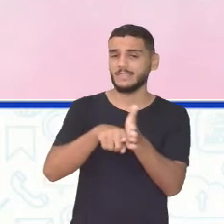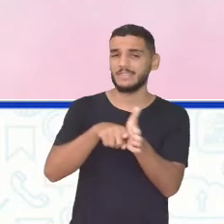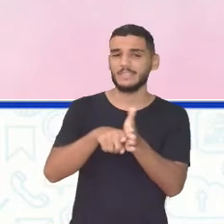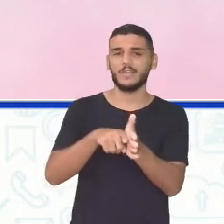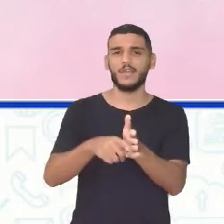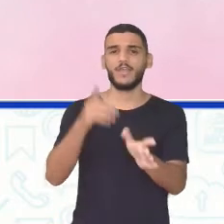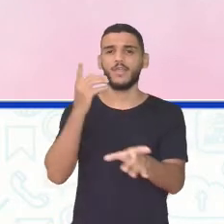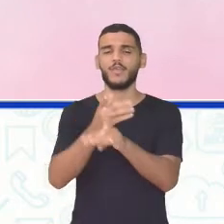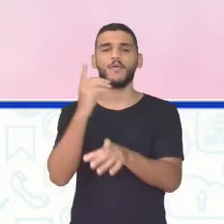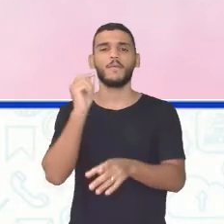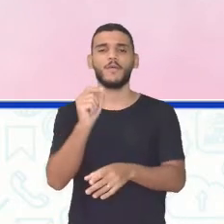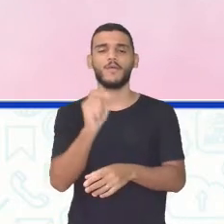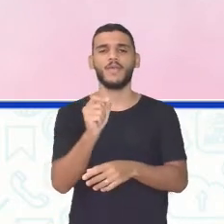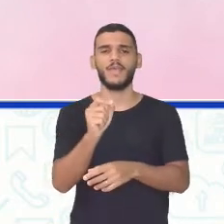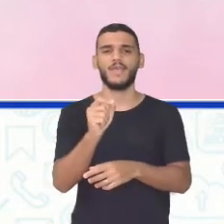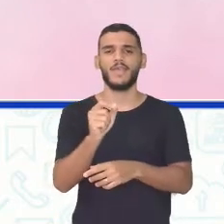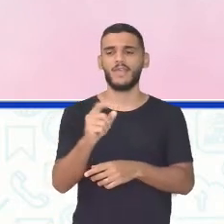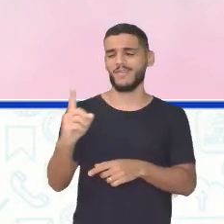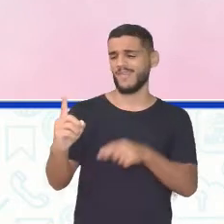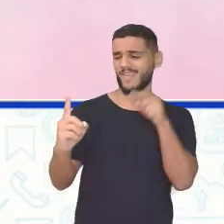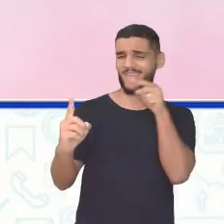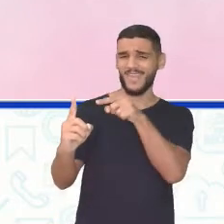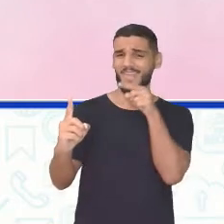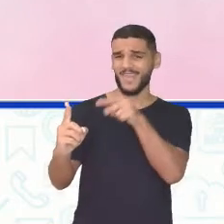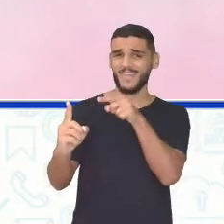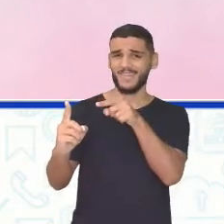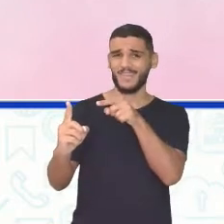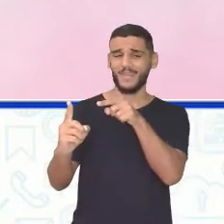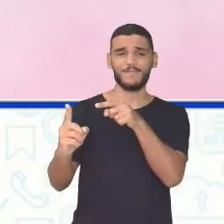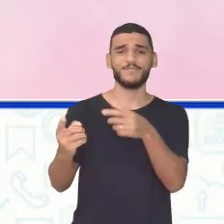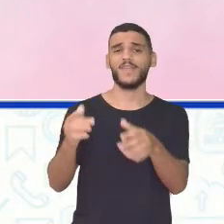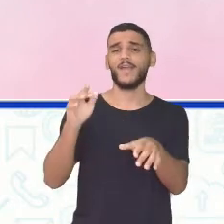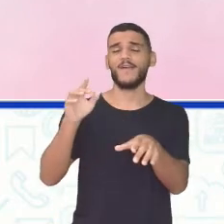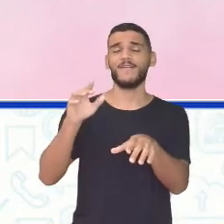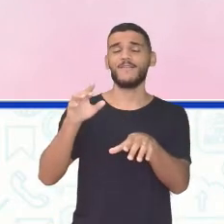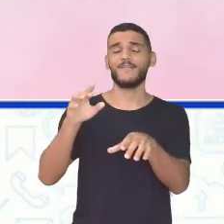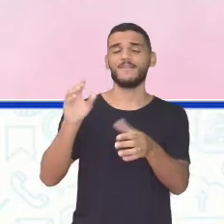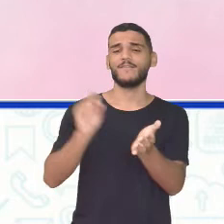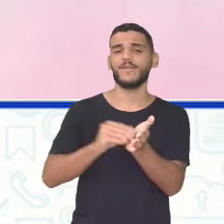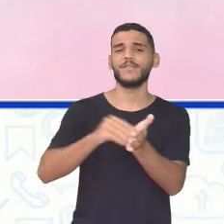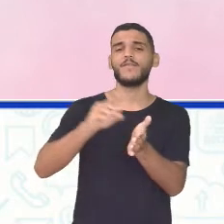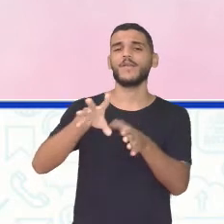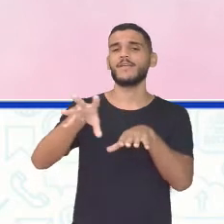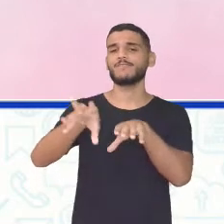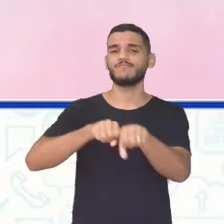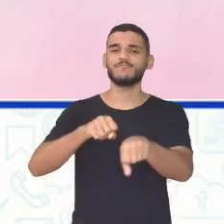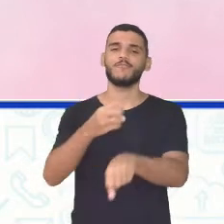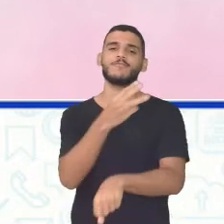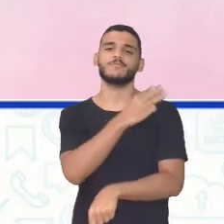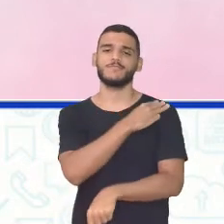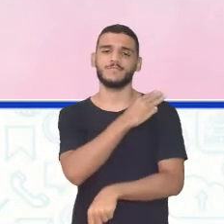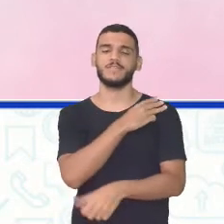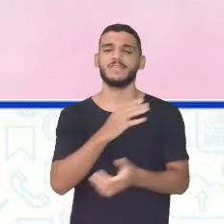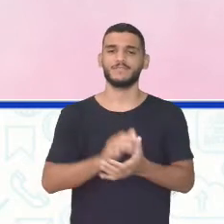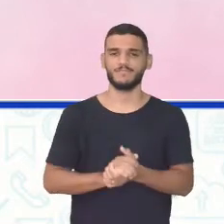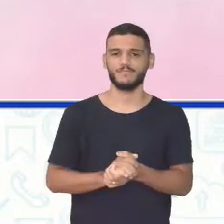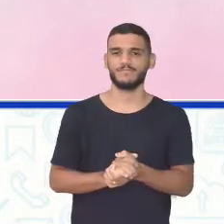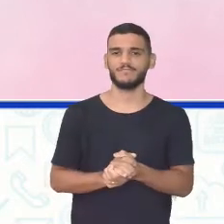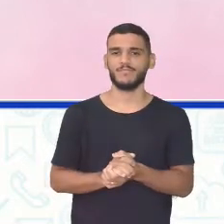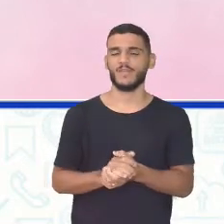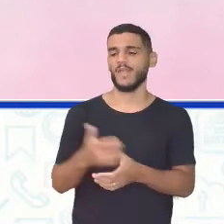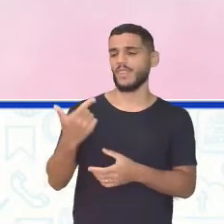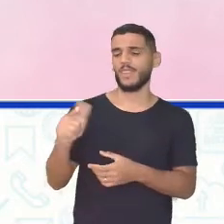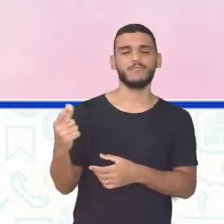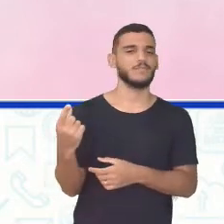os estudos. Olha que Eita. problema. Não tinha posição e o reino dele era pobre. Era bonzinho,